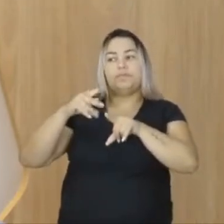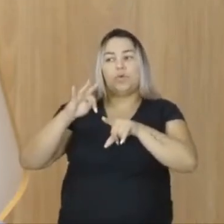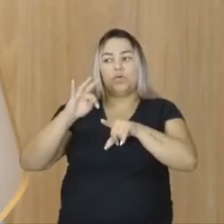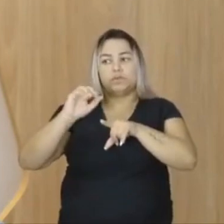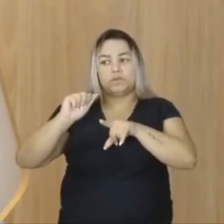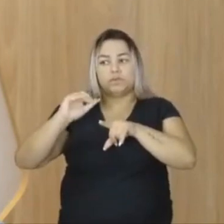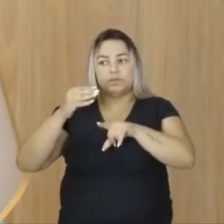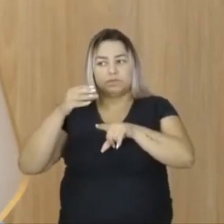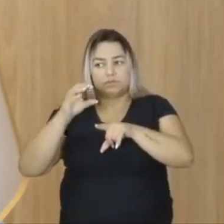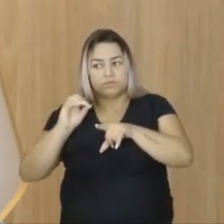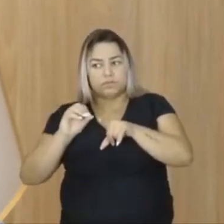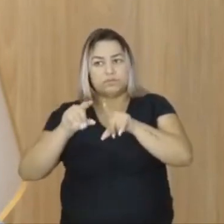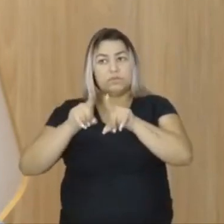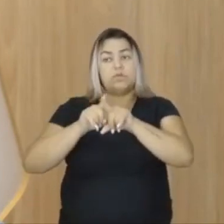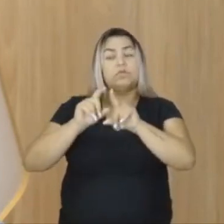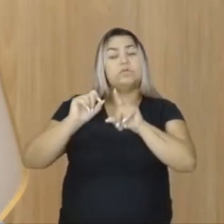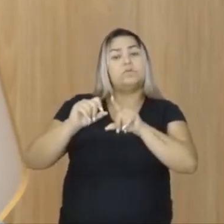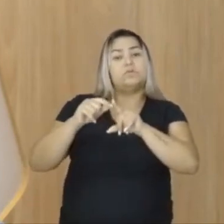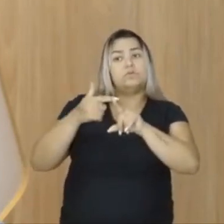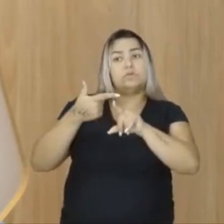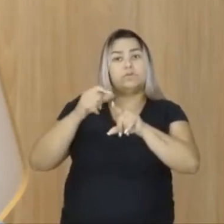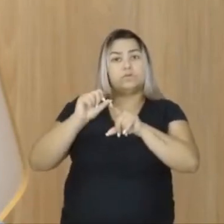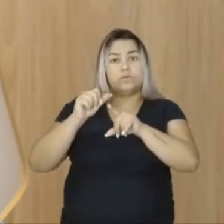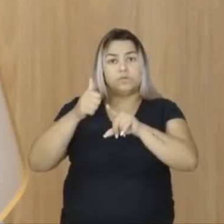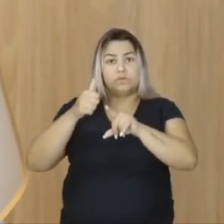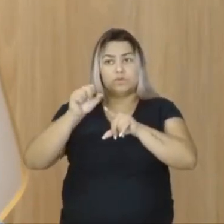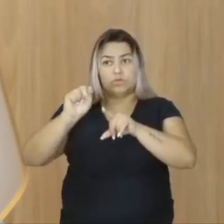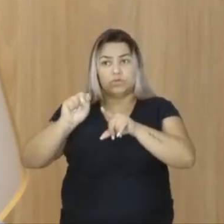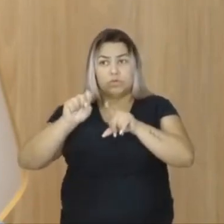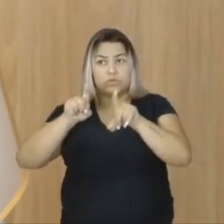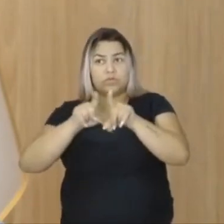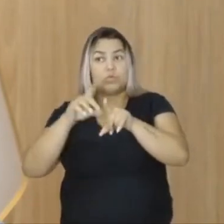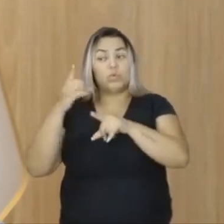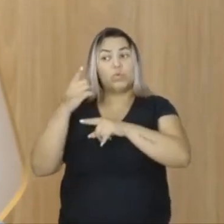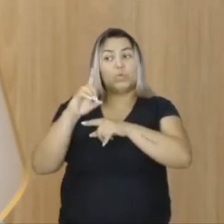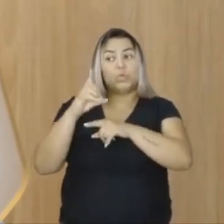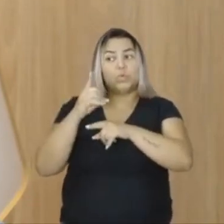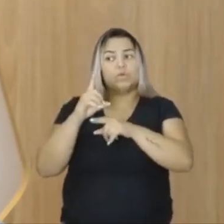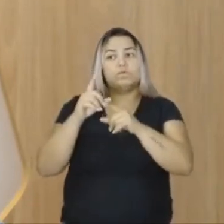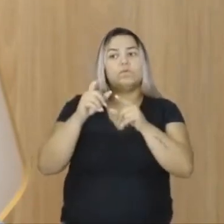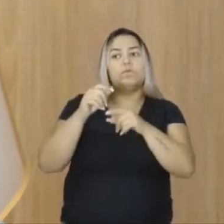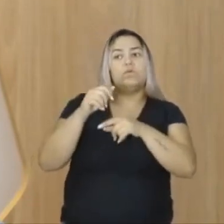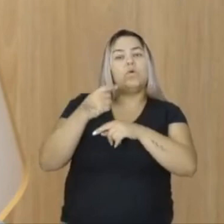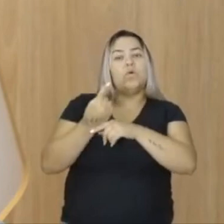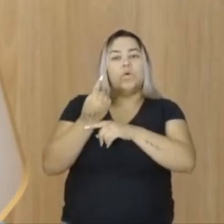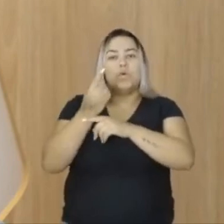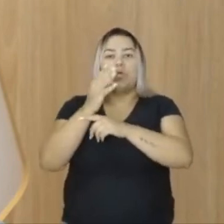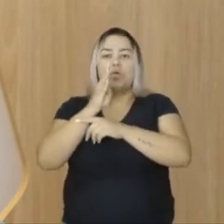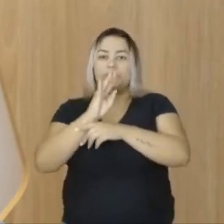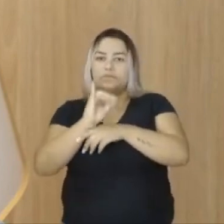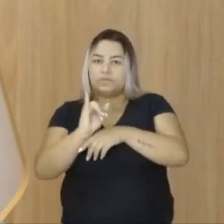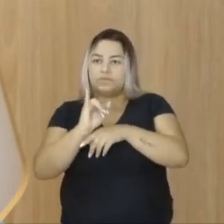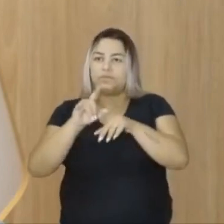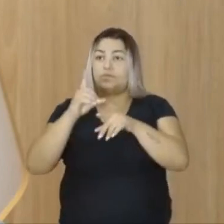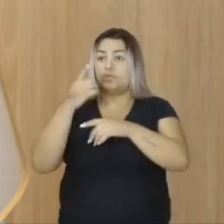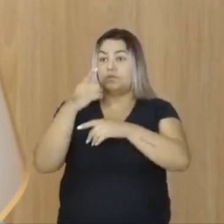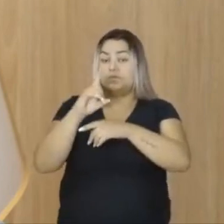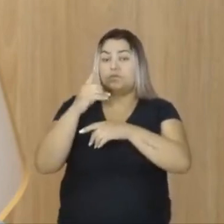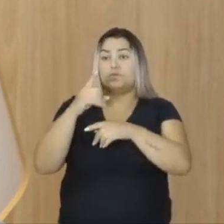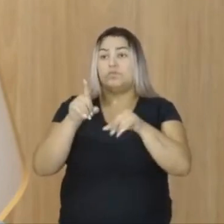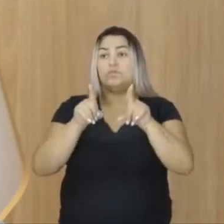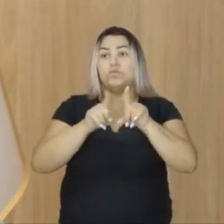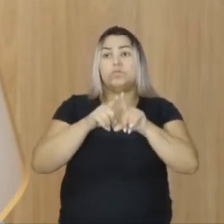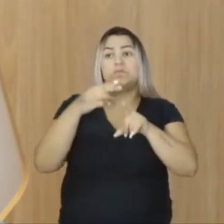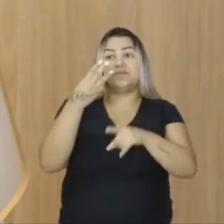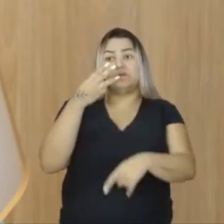de 128 bilhões de dólares. O que os economistas falam? 1 bilhão de dólares, você deixa de gerar no país 30